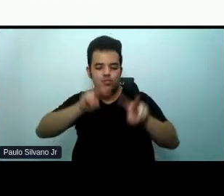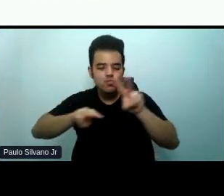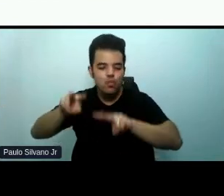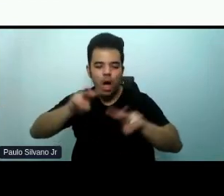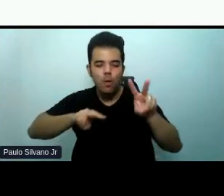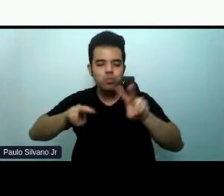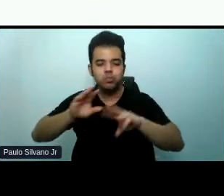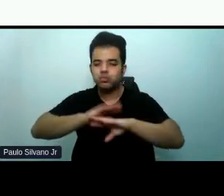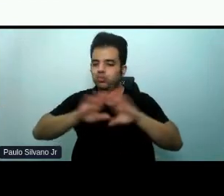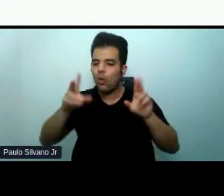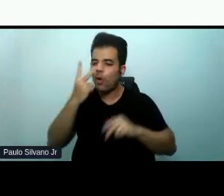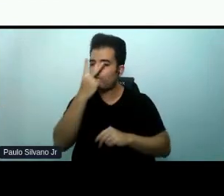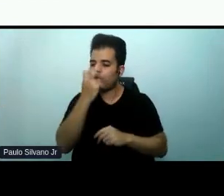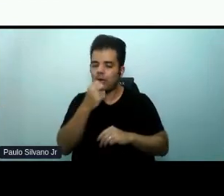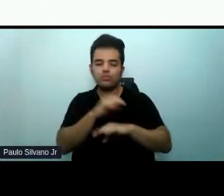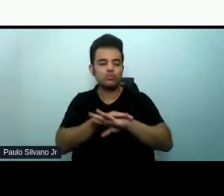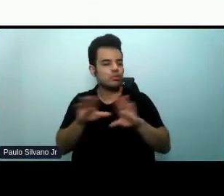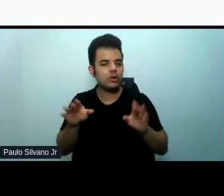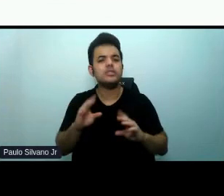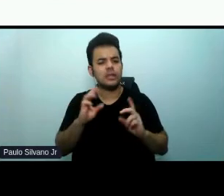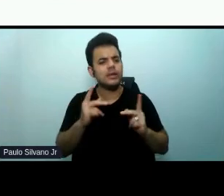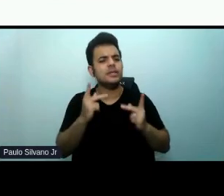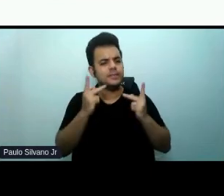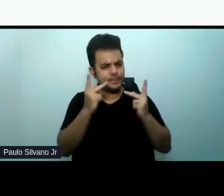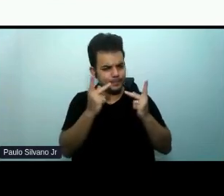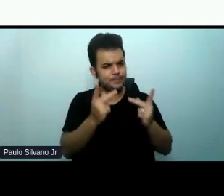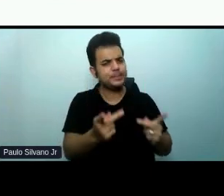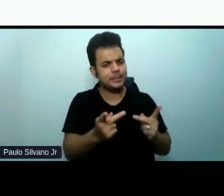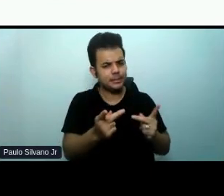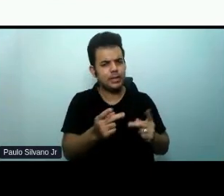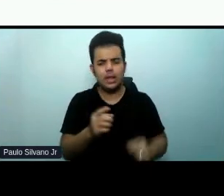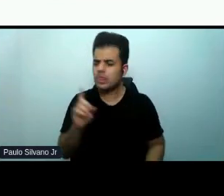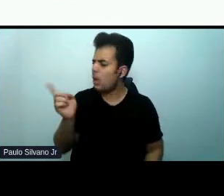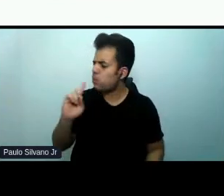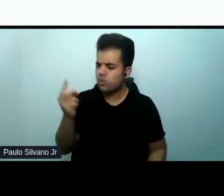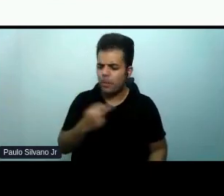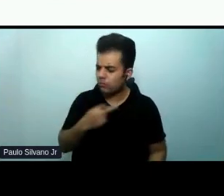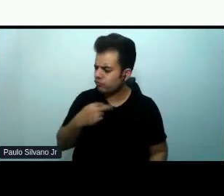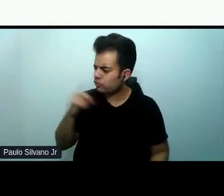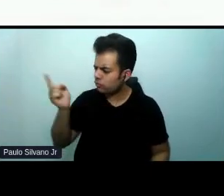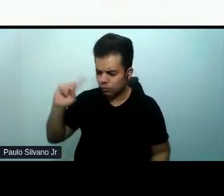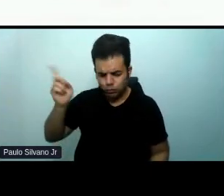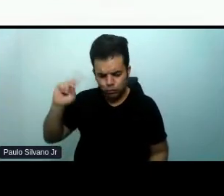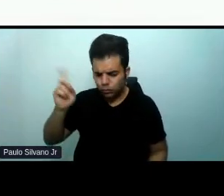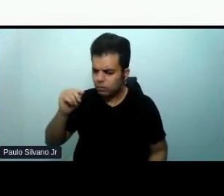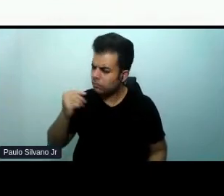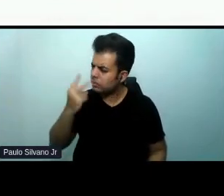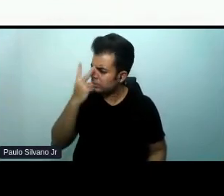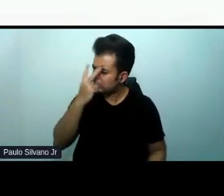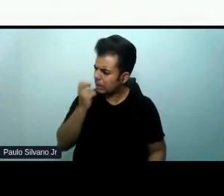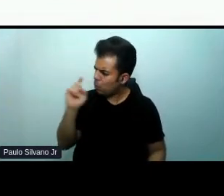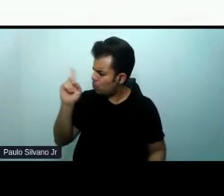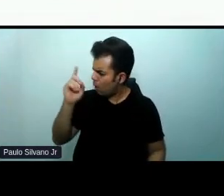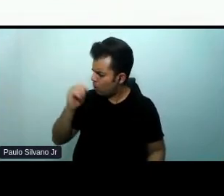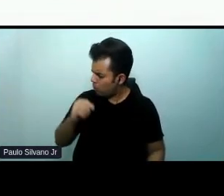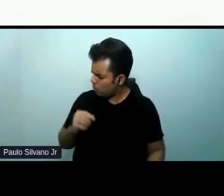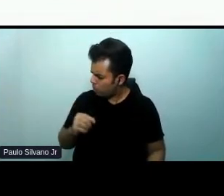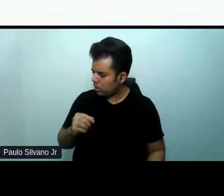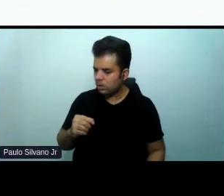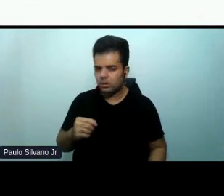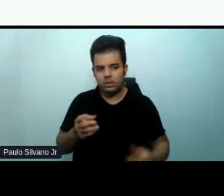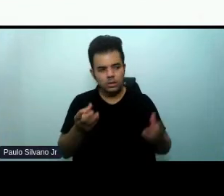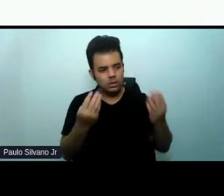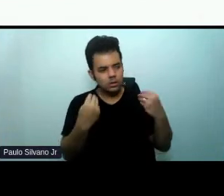no museu e eu requisitei. Eles disseram que eu não podia, porque eu não era cego.